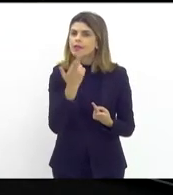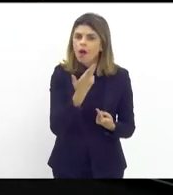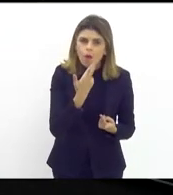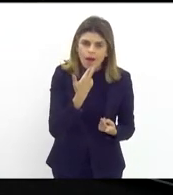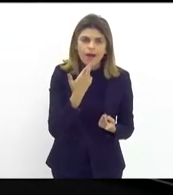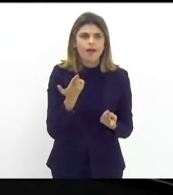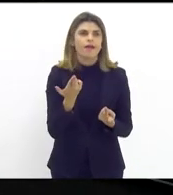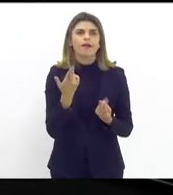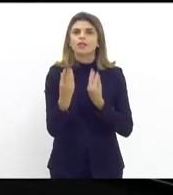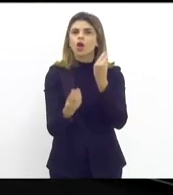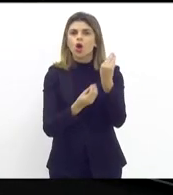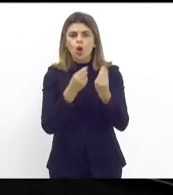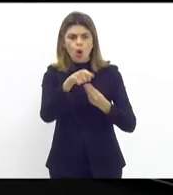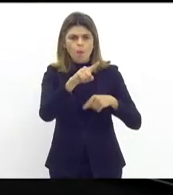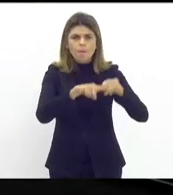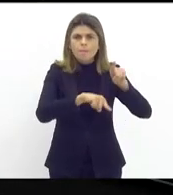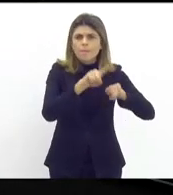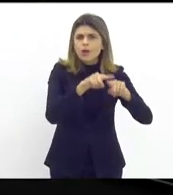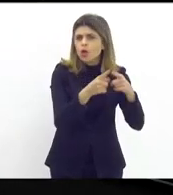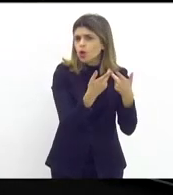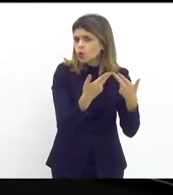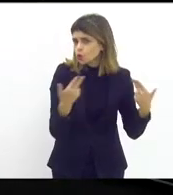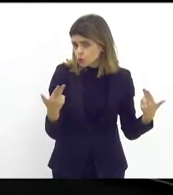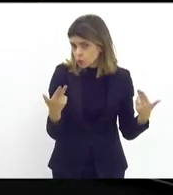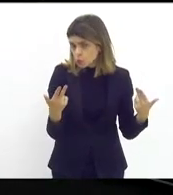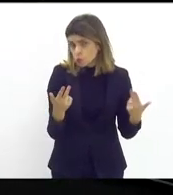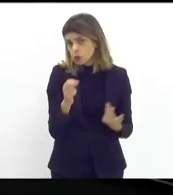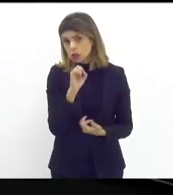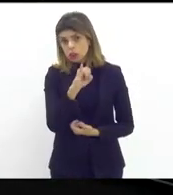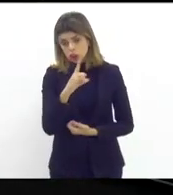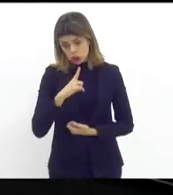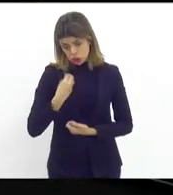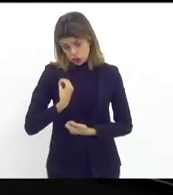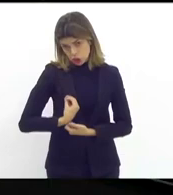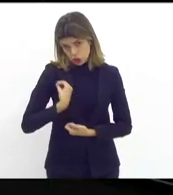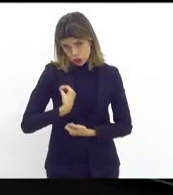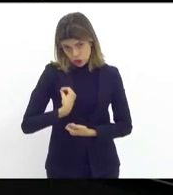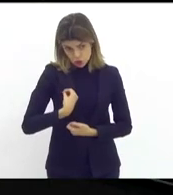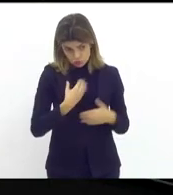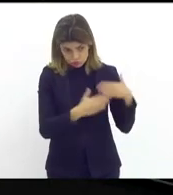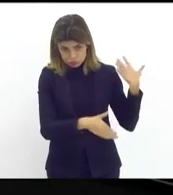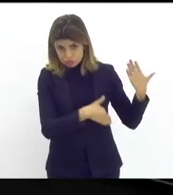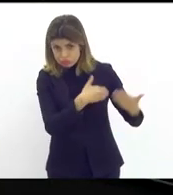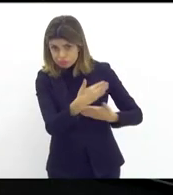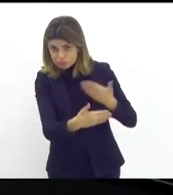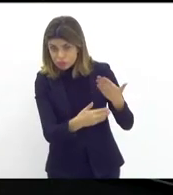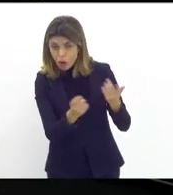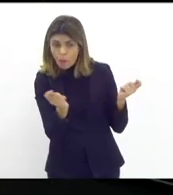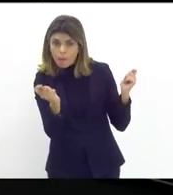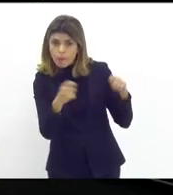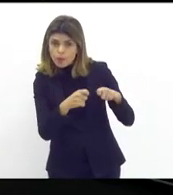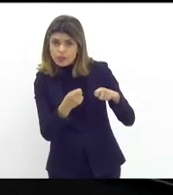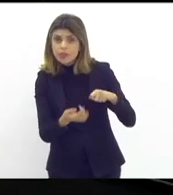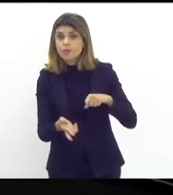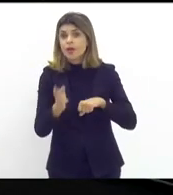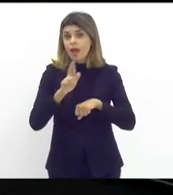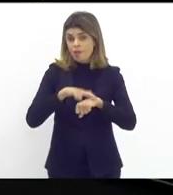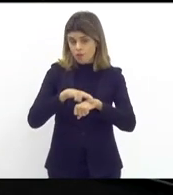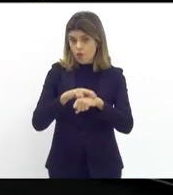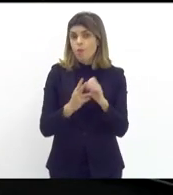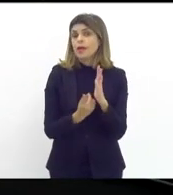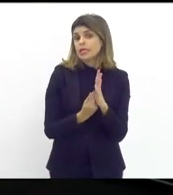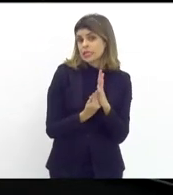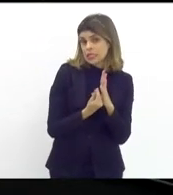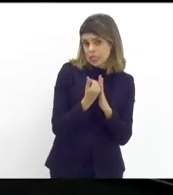a aquisição desses produtos, uma vez que estarão desonerados numa possível reforma tributária